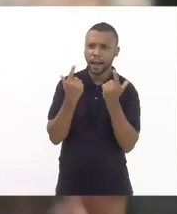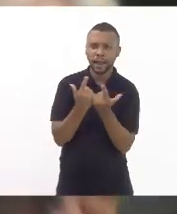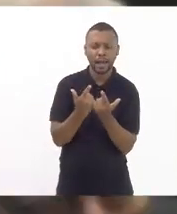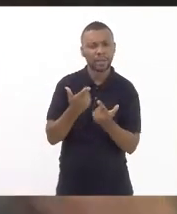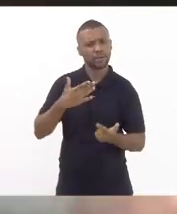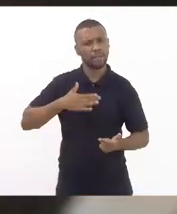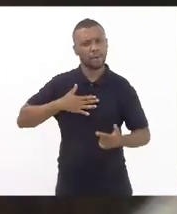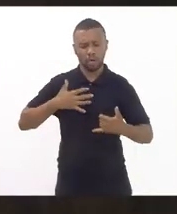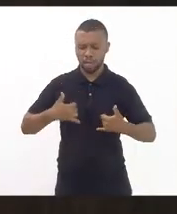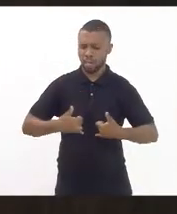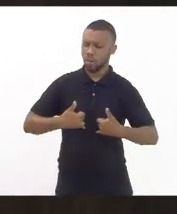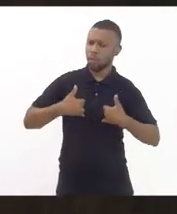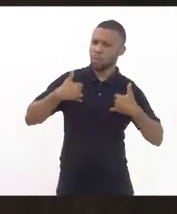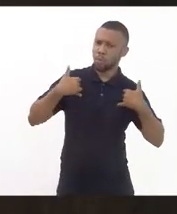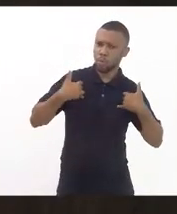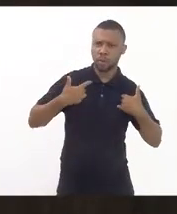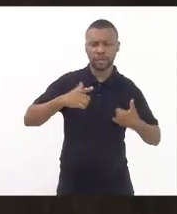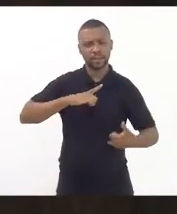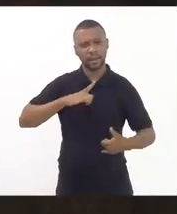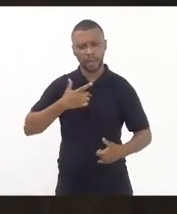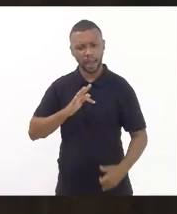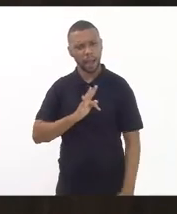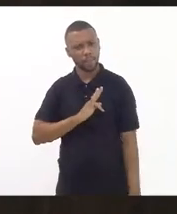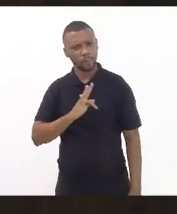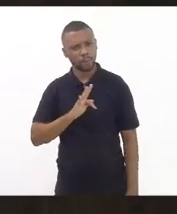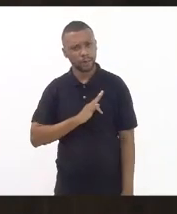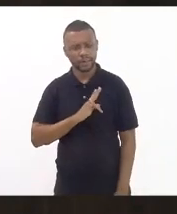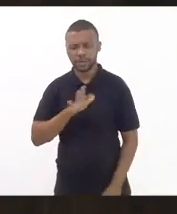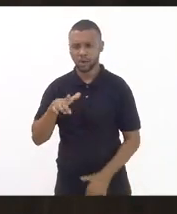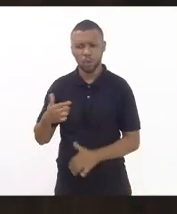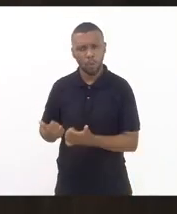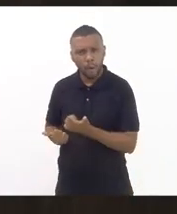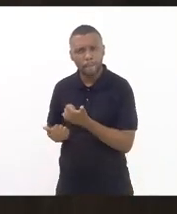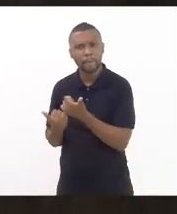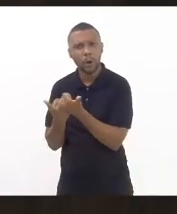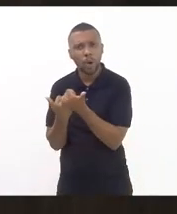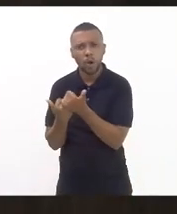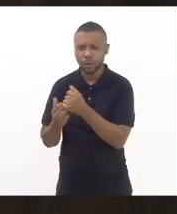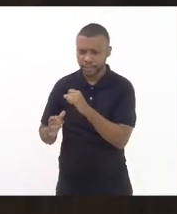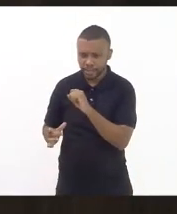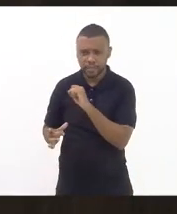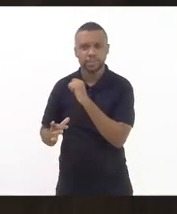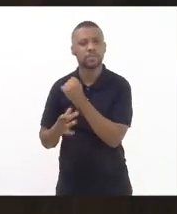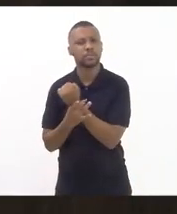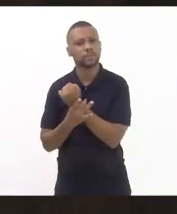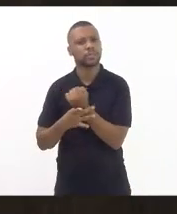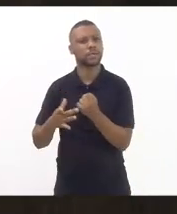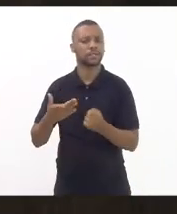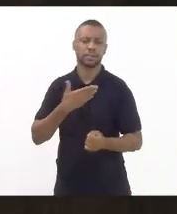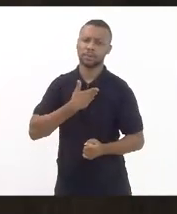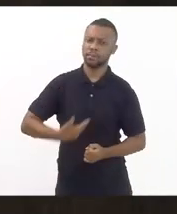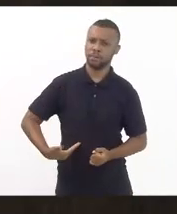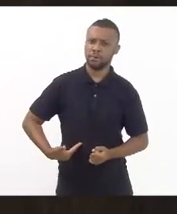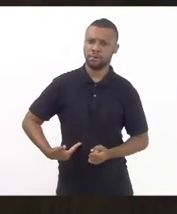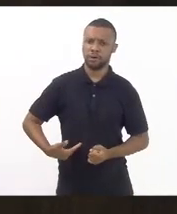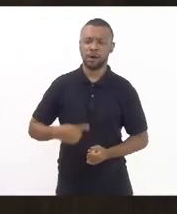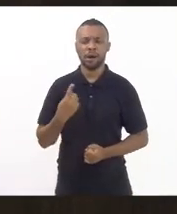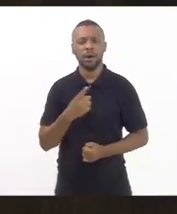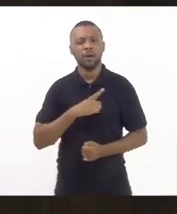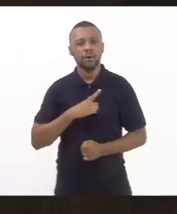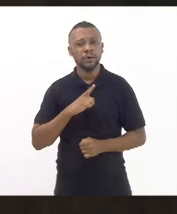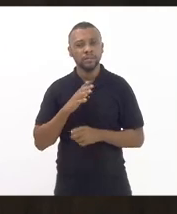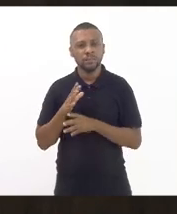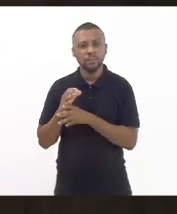no peito de dizer que tem o apoio da segurança pública, nós temos aqui mais